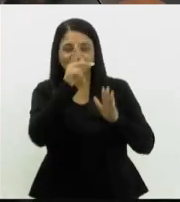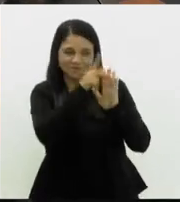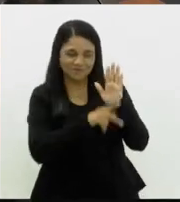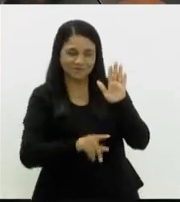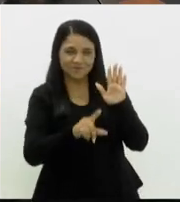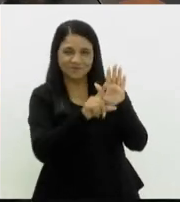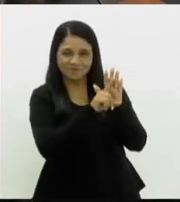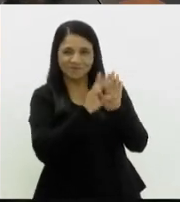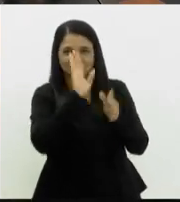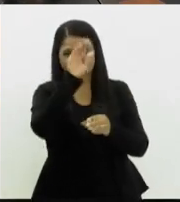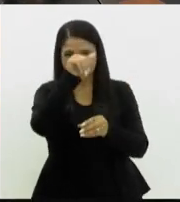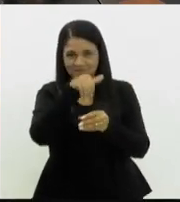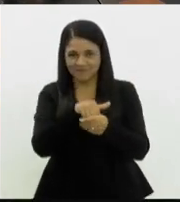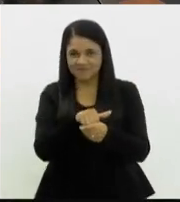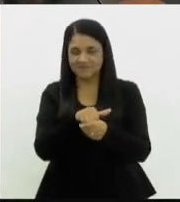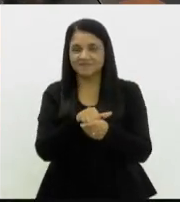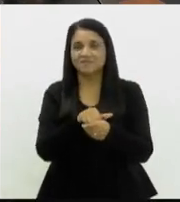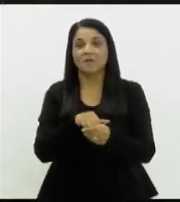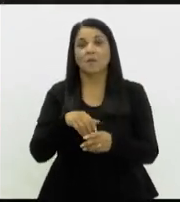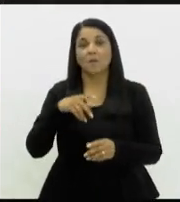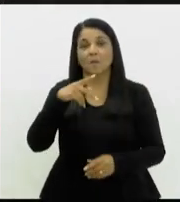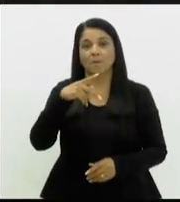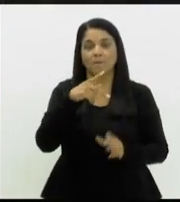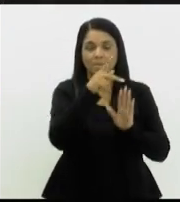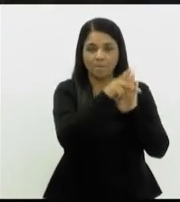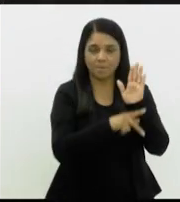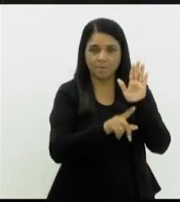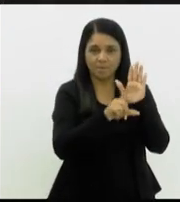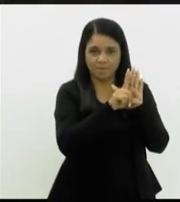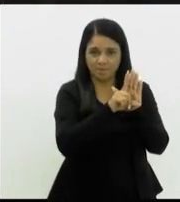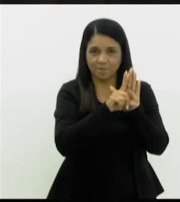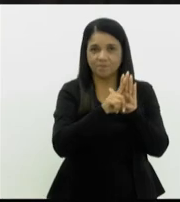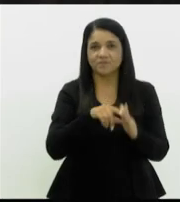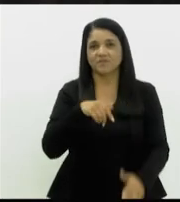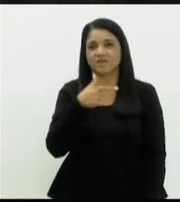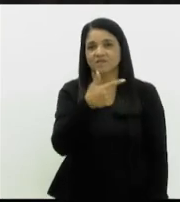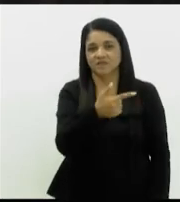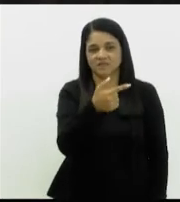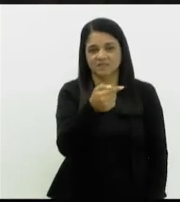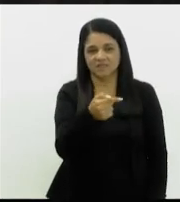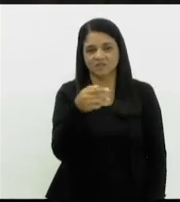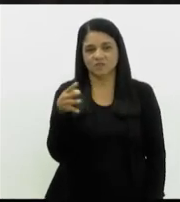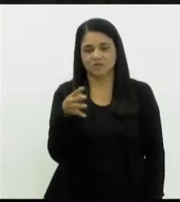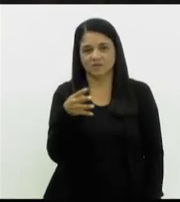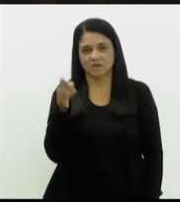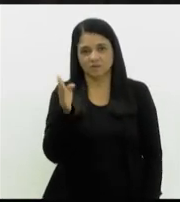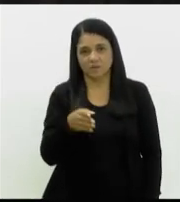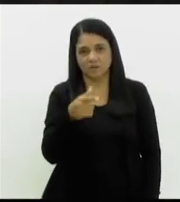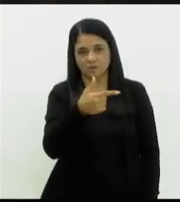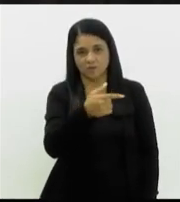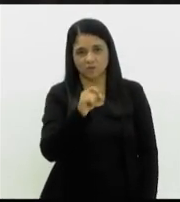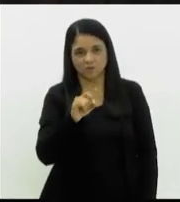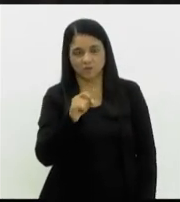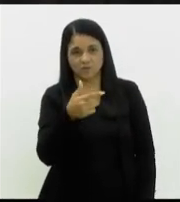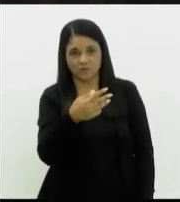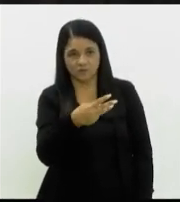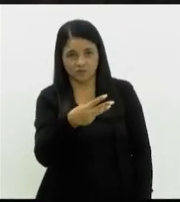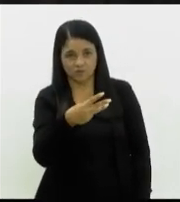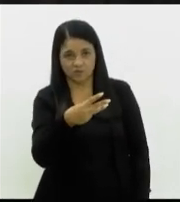sendo votado é o PL 2744 de 23, que diz